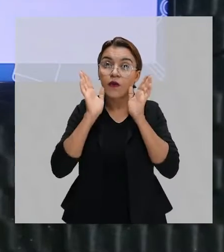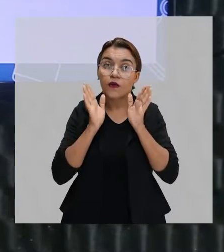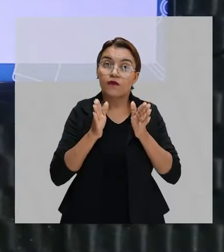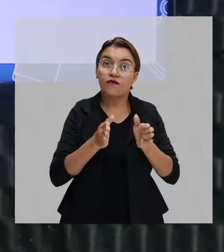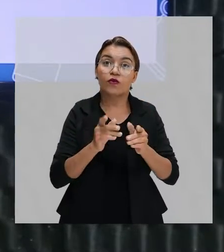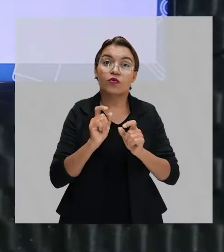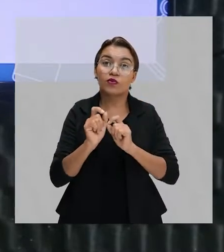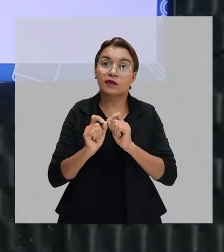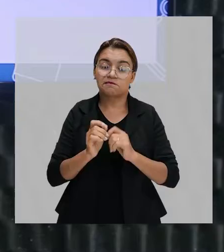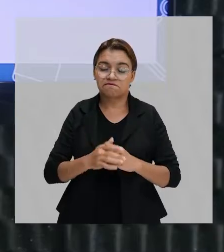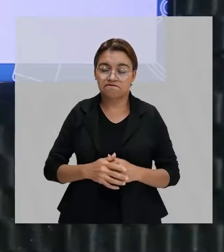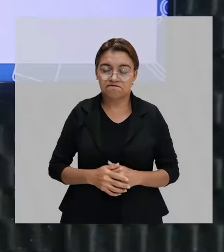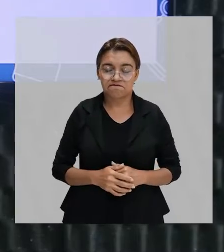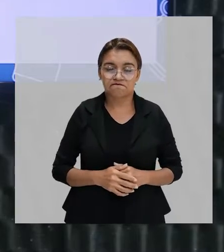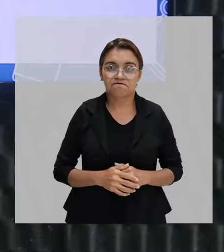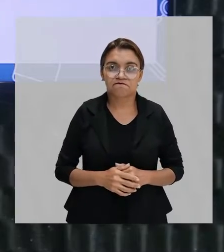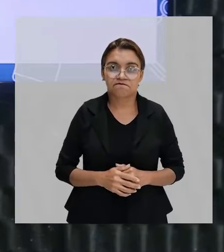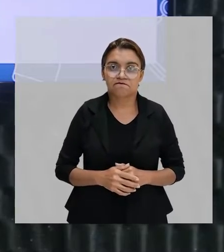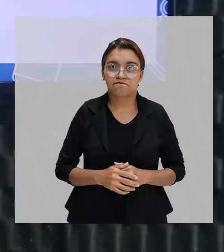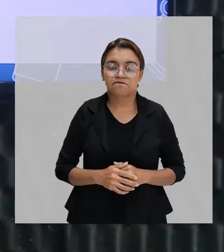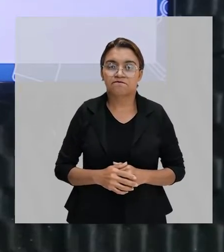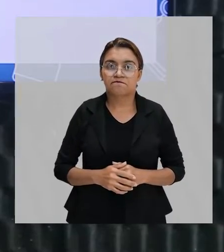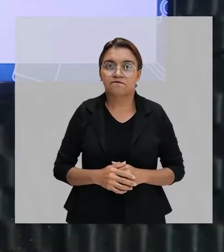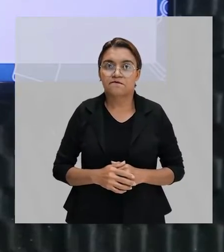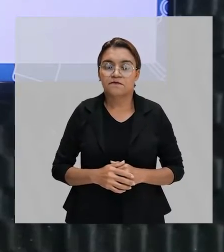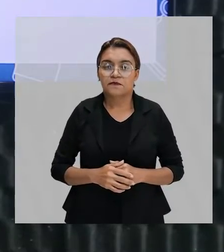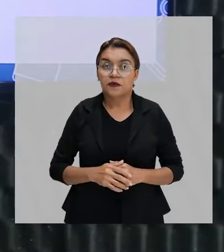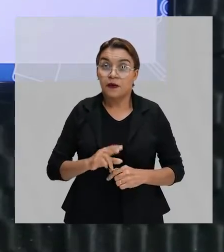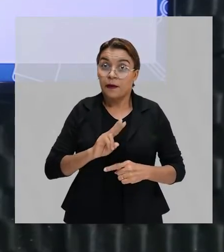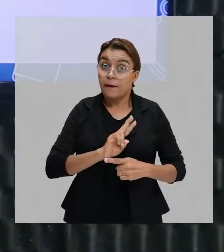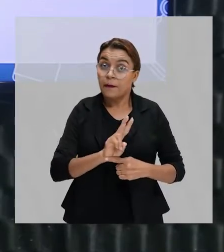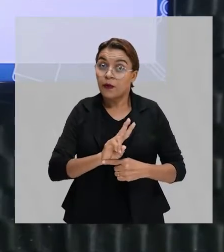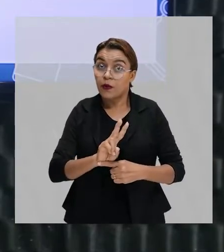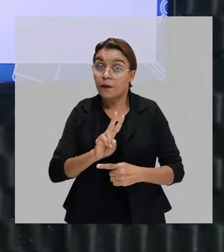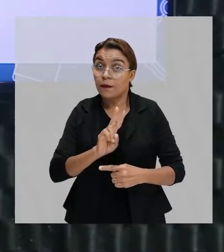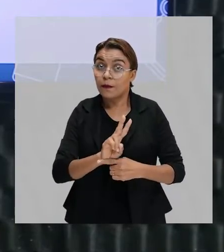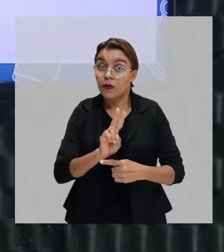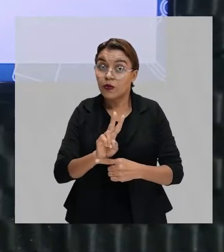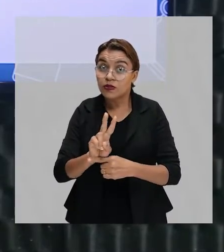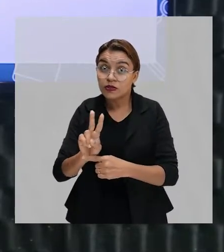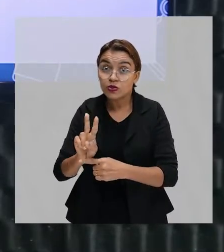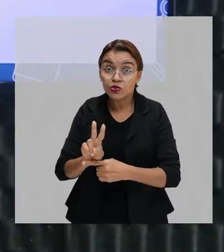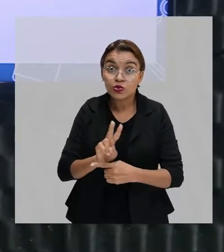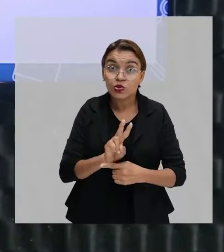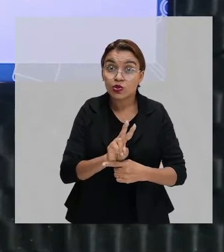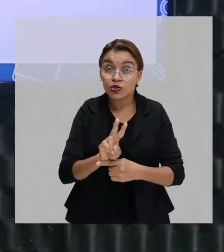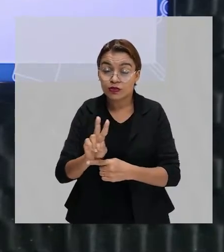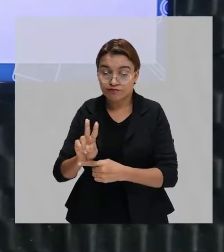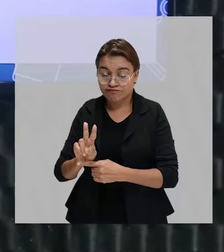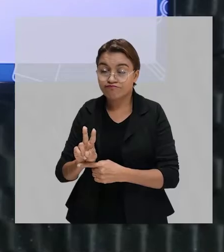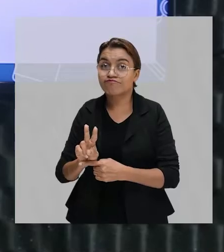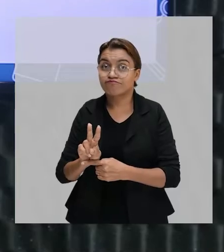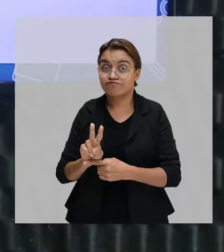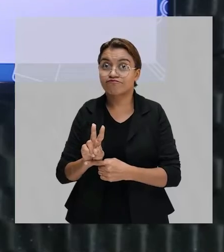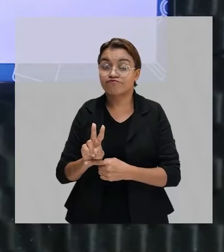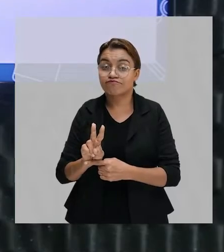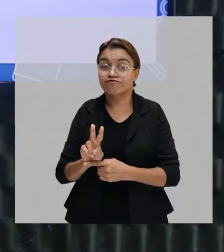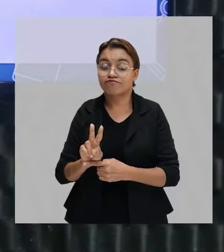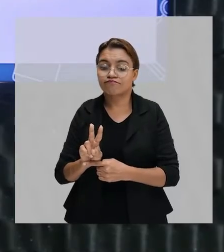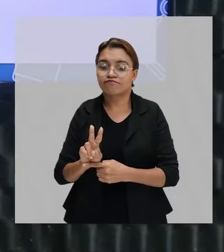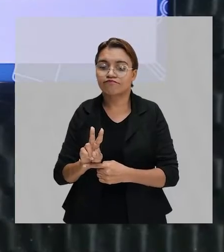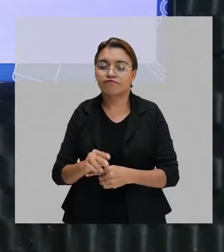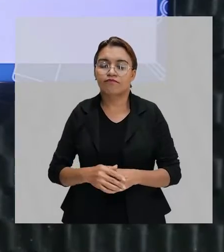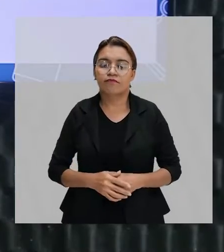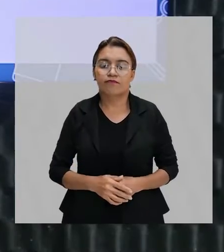na verdade é proteger a integridade física de quem está ali lutando E no momento